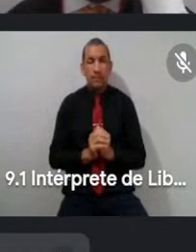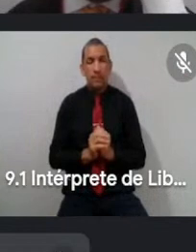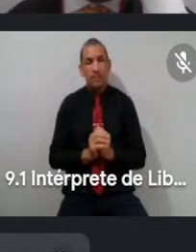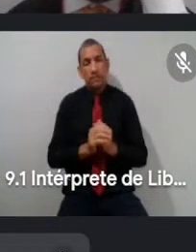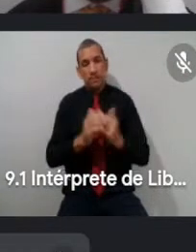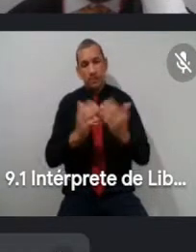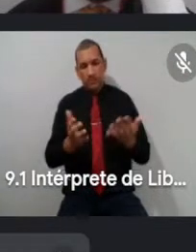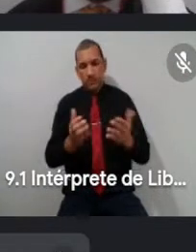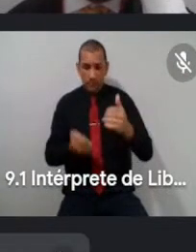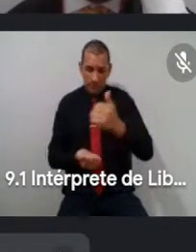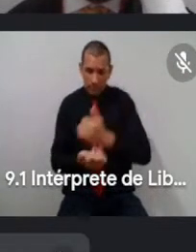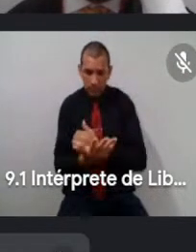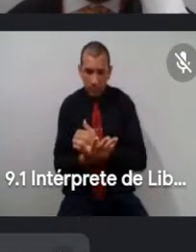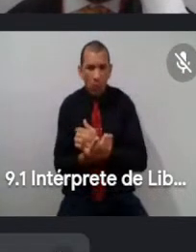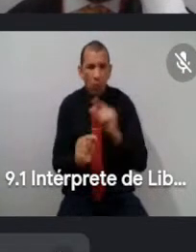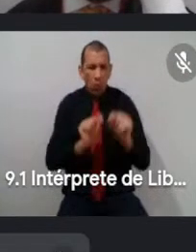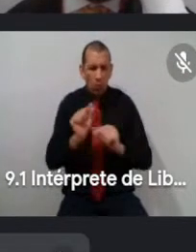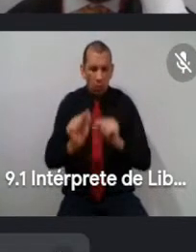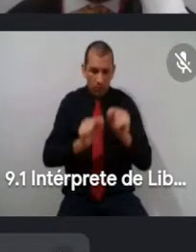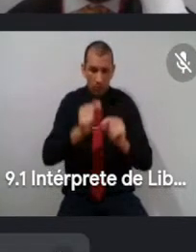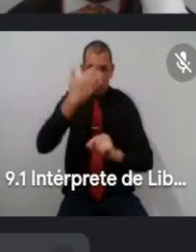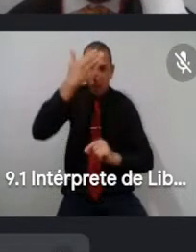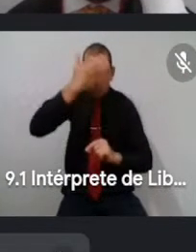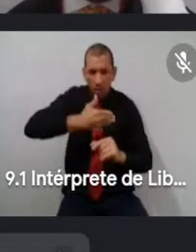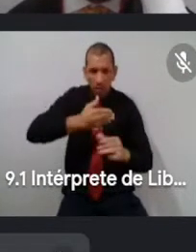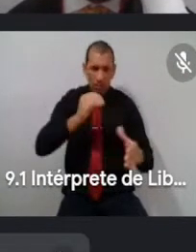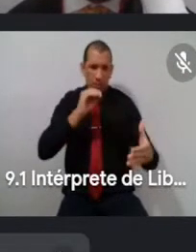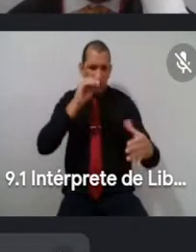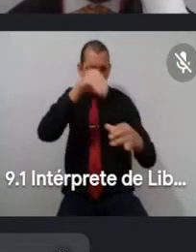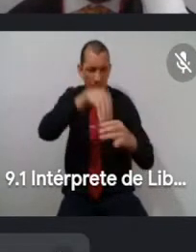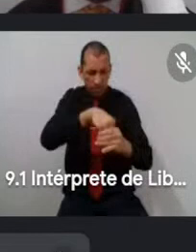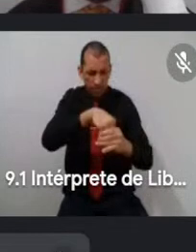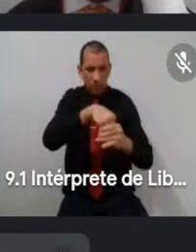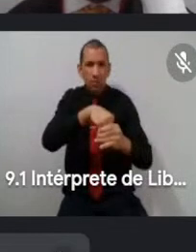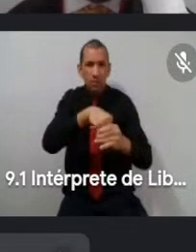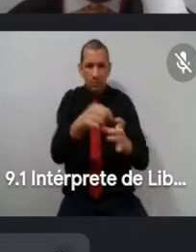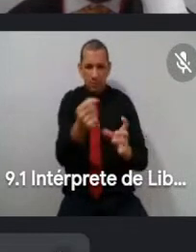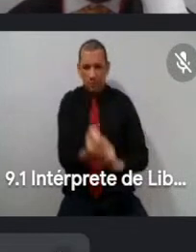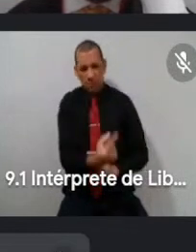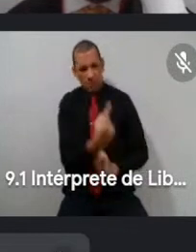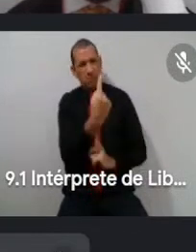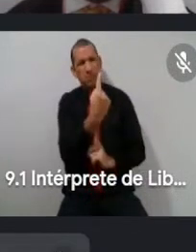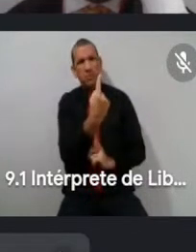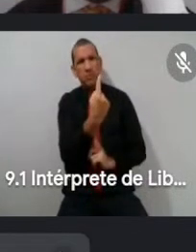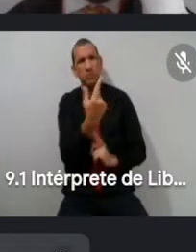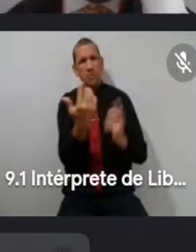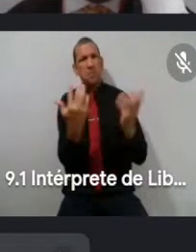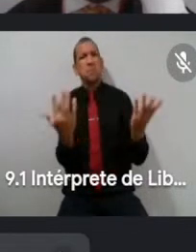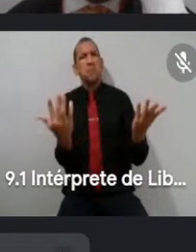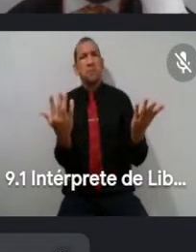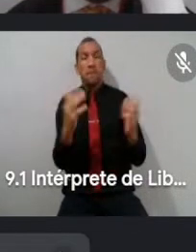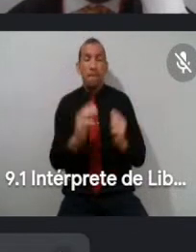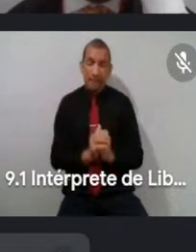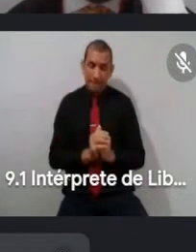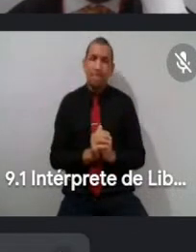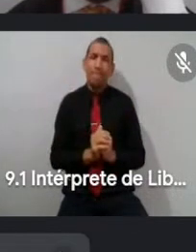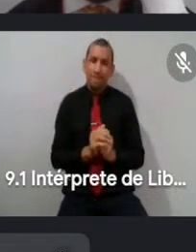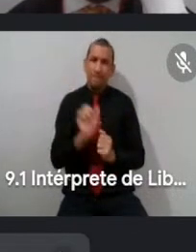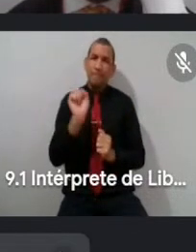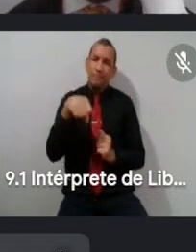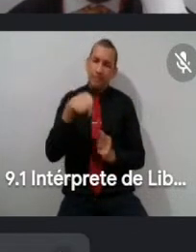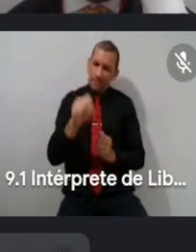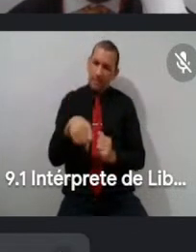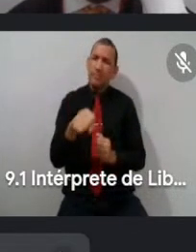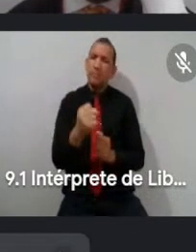a corrupção ativa promessa da compra do voto não causa estranheza me causa estranheza